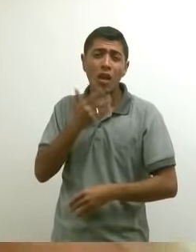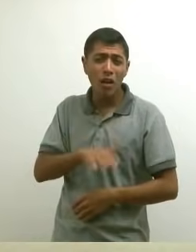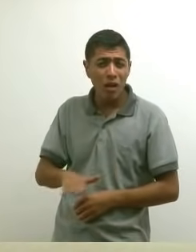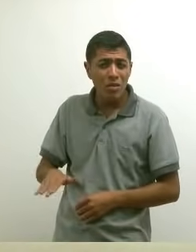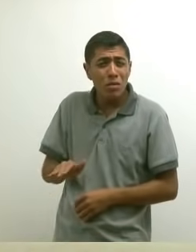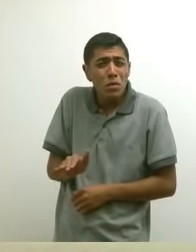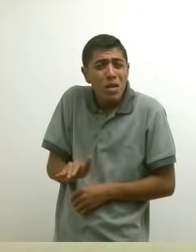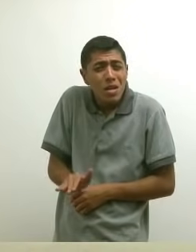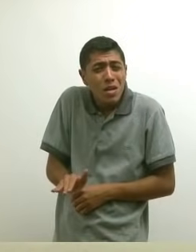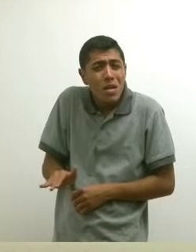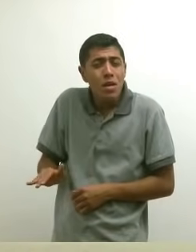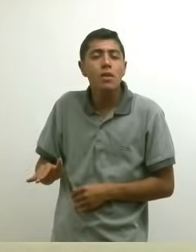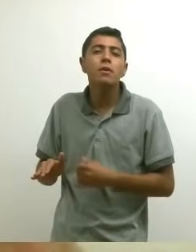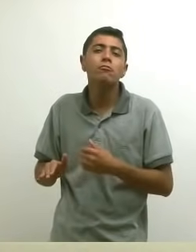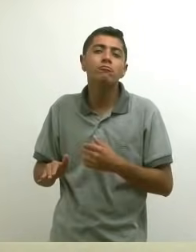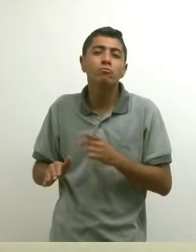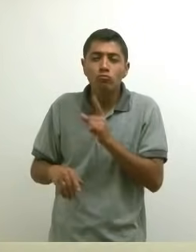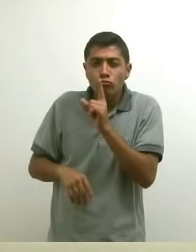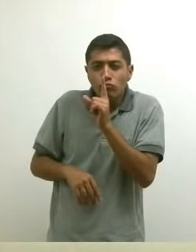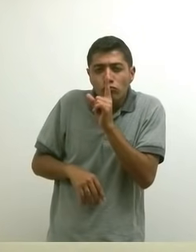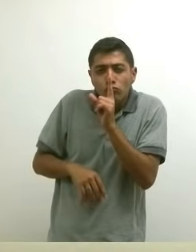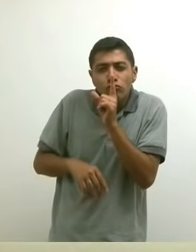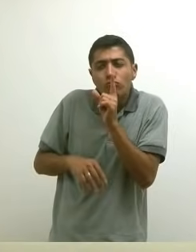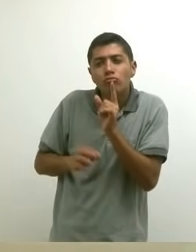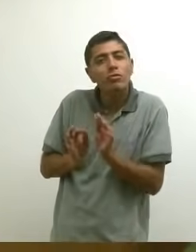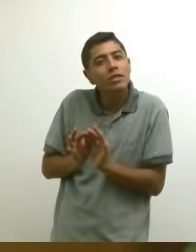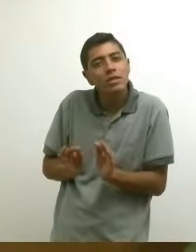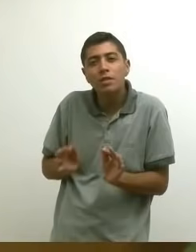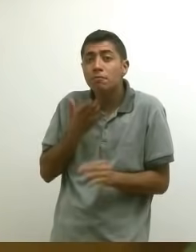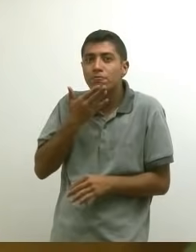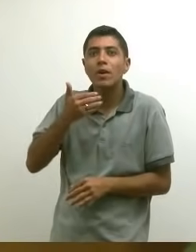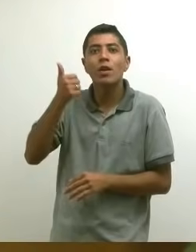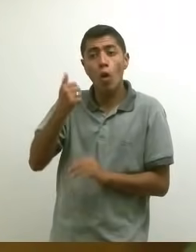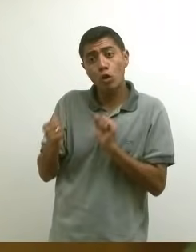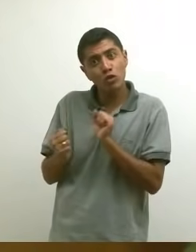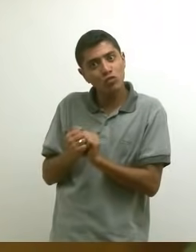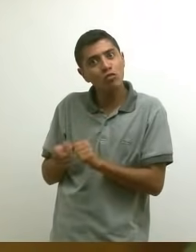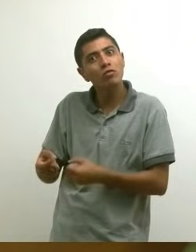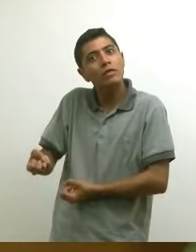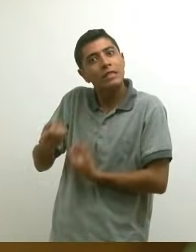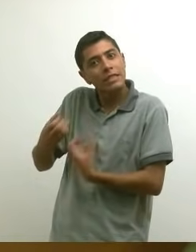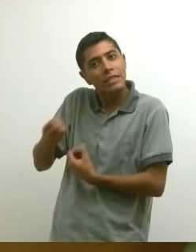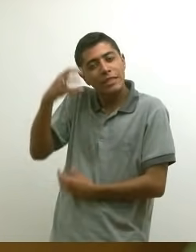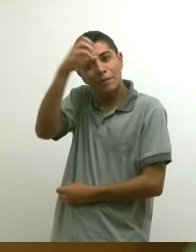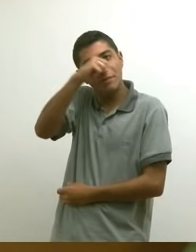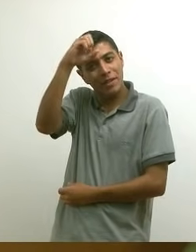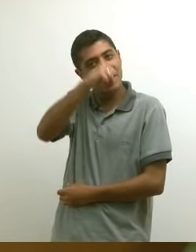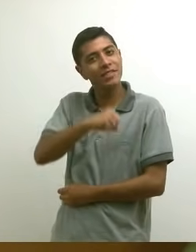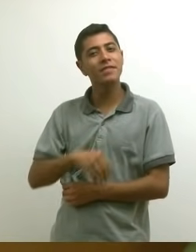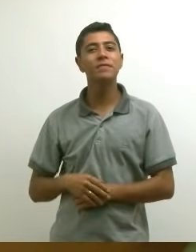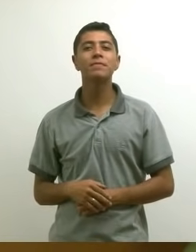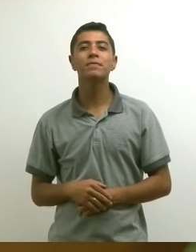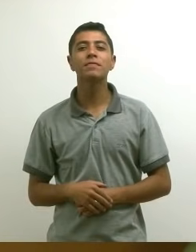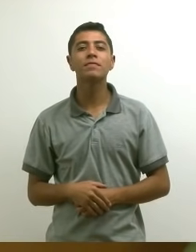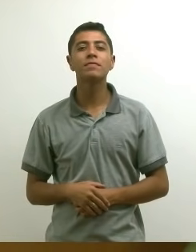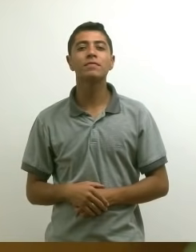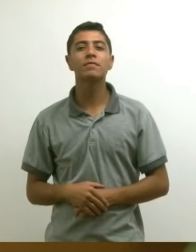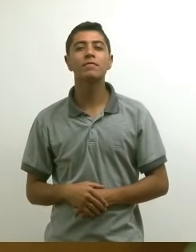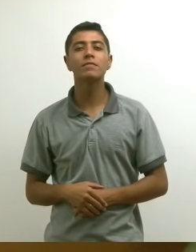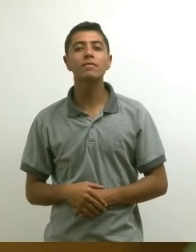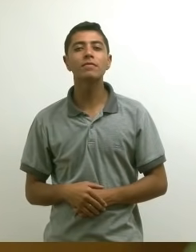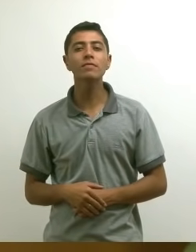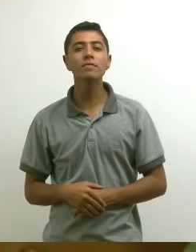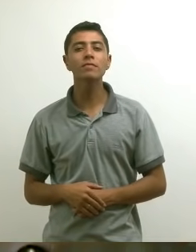fundamentais mas a gente tem que crescer junto com eles a gente aprende tanto nem com isso um bom tema que volta a